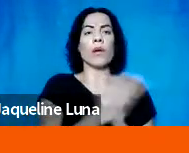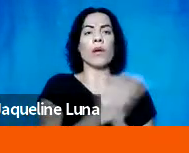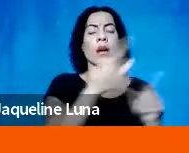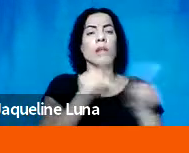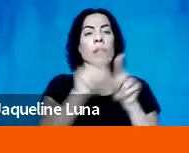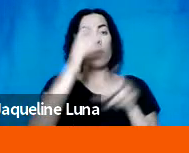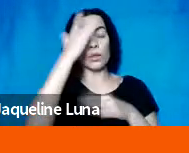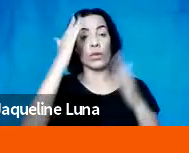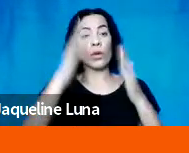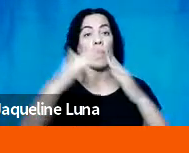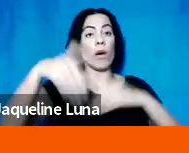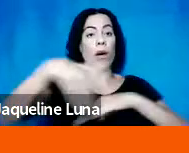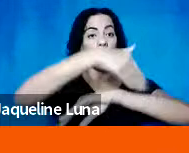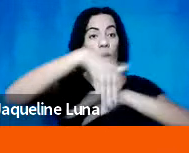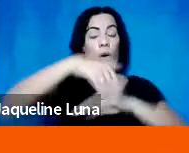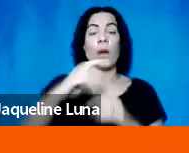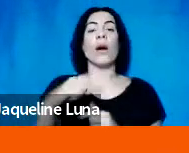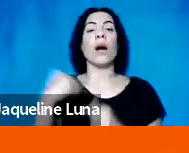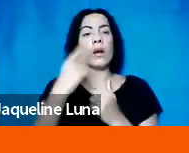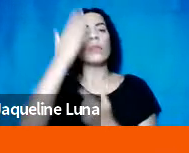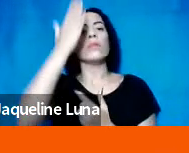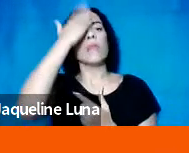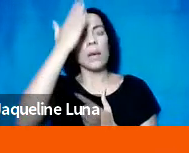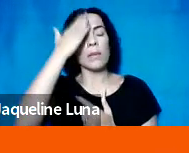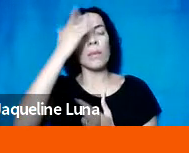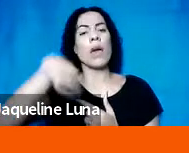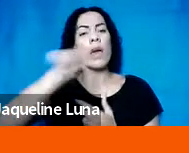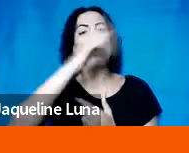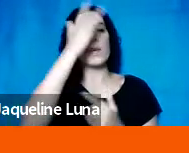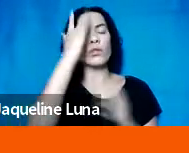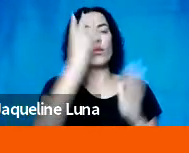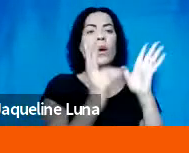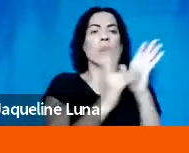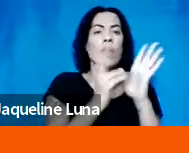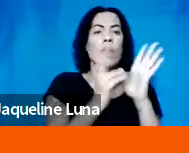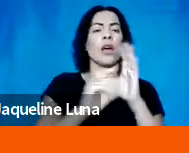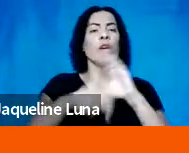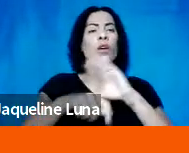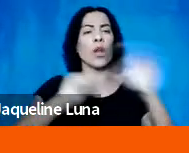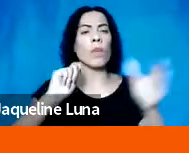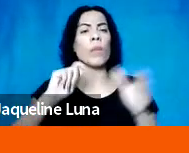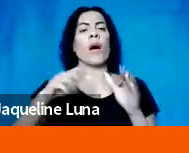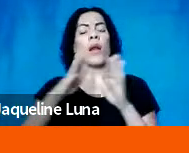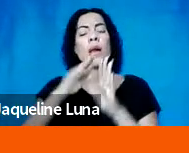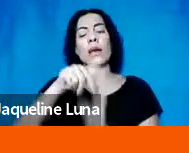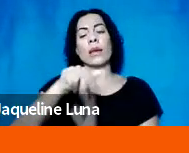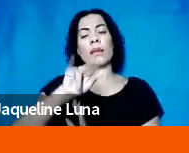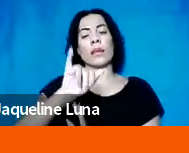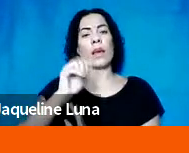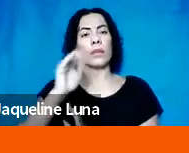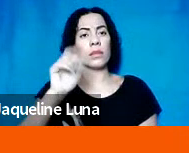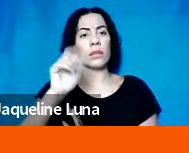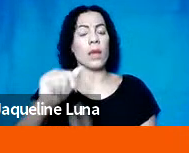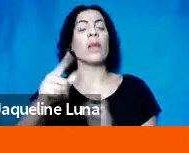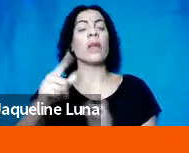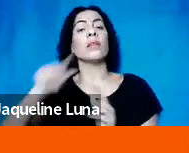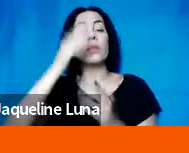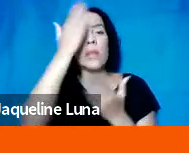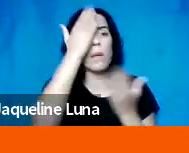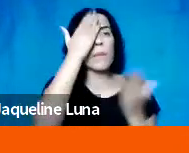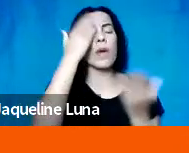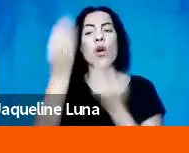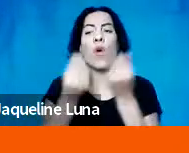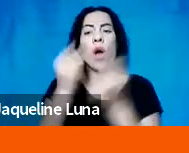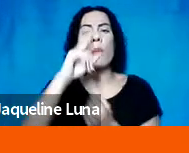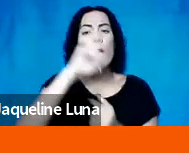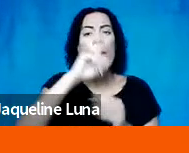vozes invisibilizadas dos indígenas, quilombolas, caiçaras. Produzimos matérias sobre a precarização e a uberização do